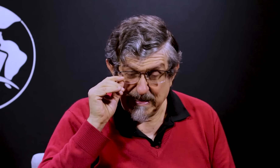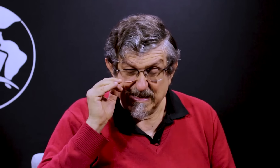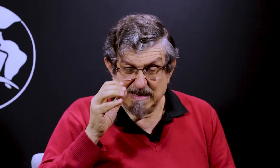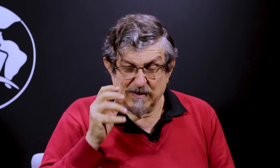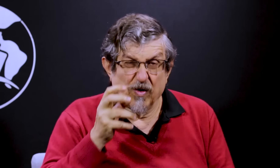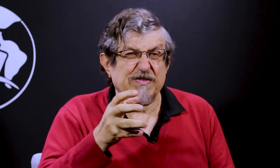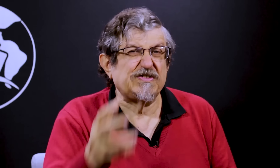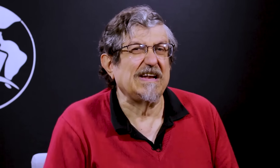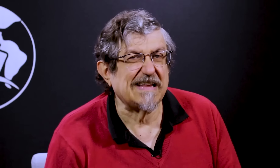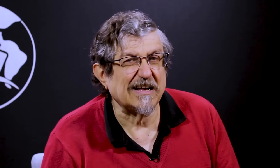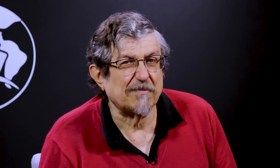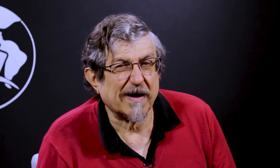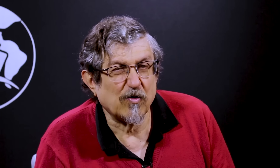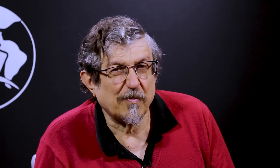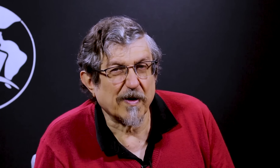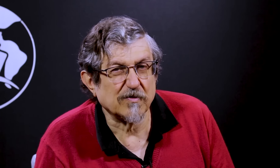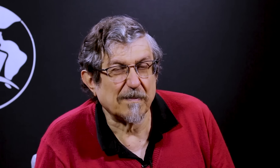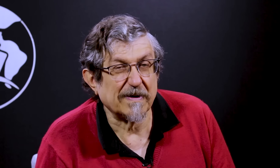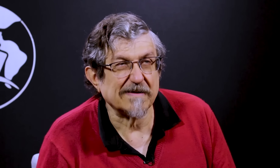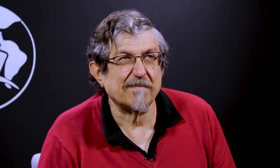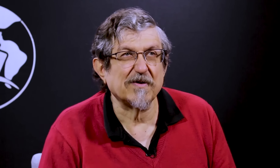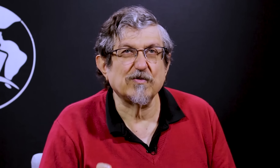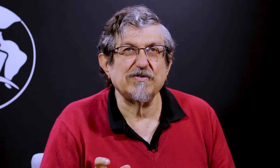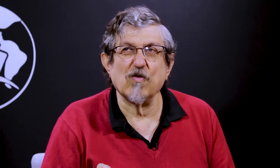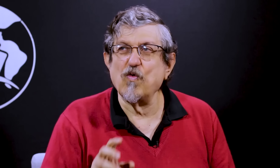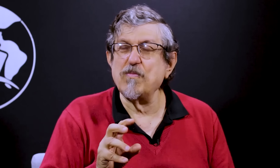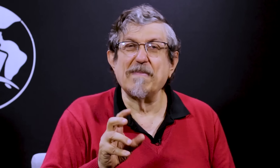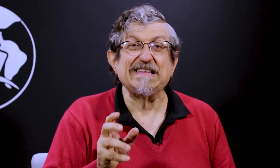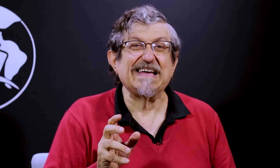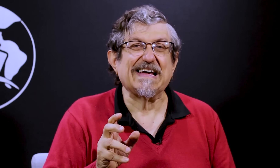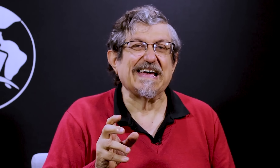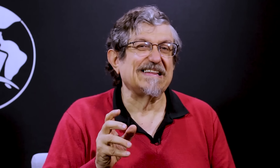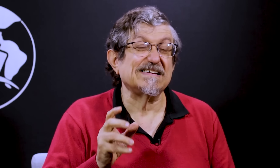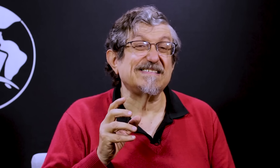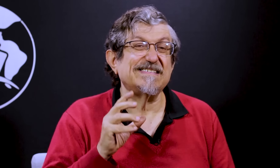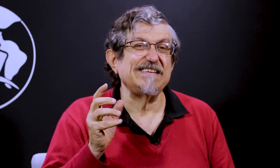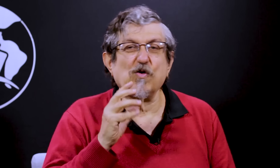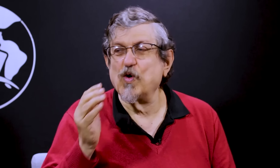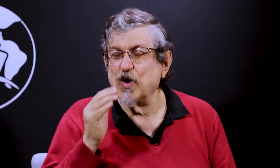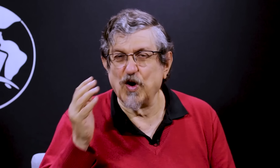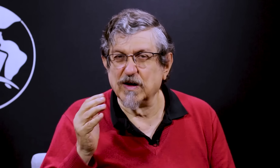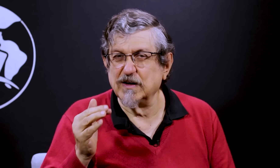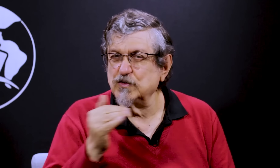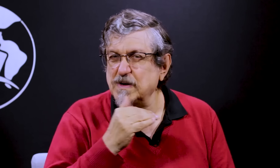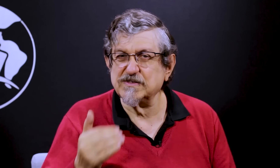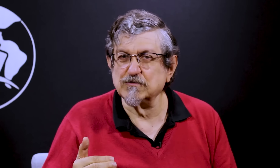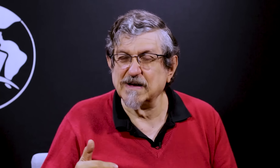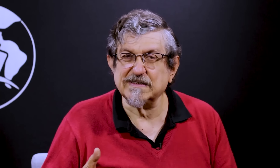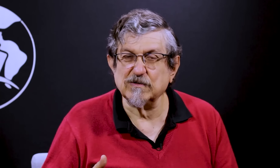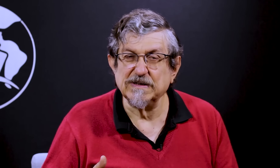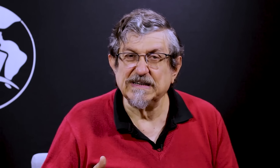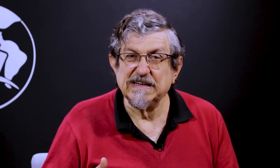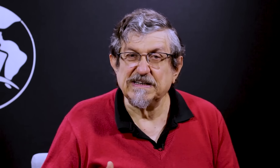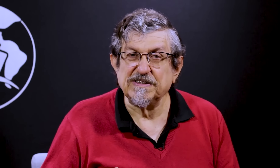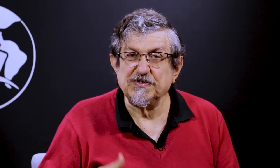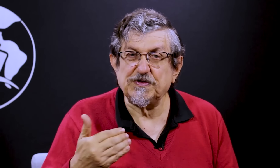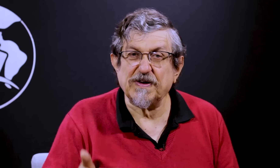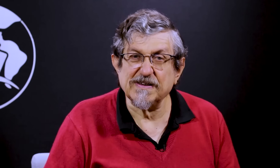de hostilidade para com o próximo é porque essa pessoa de alguma maneira ela se coloca numa